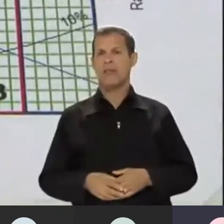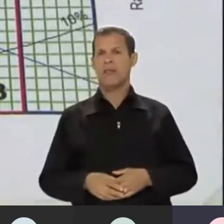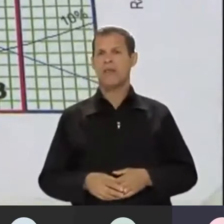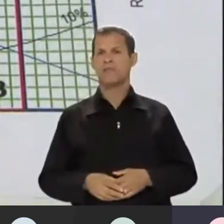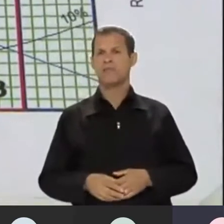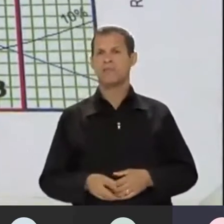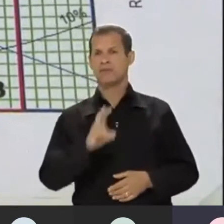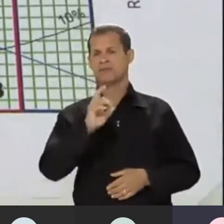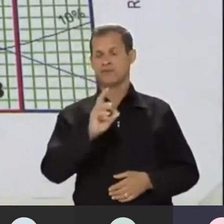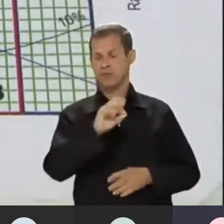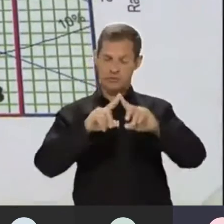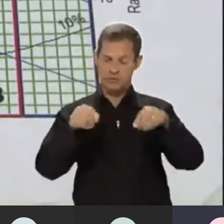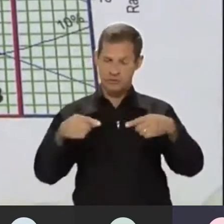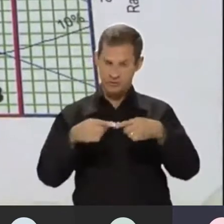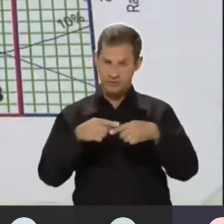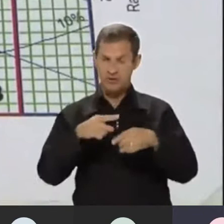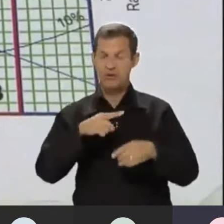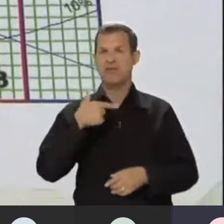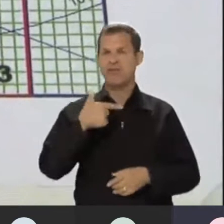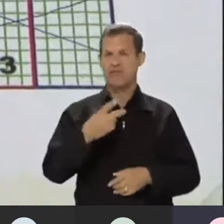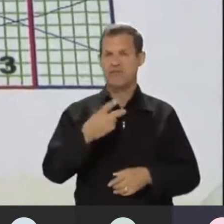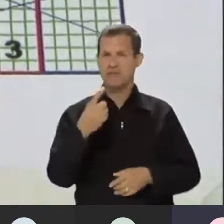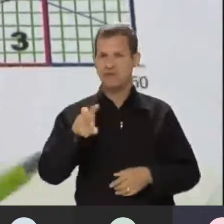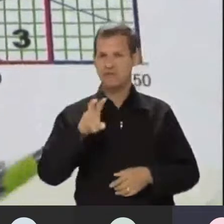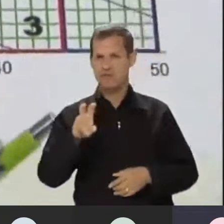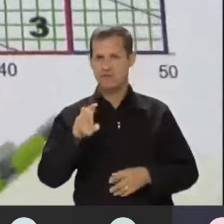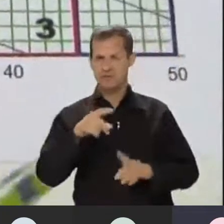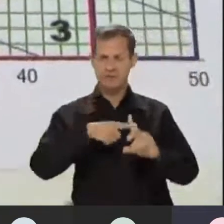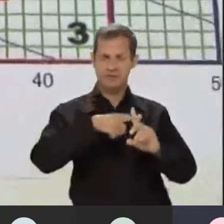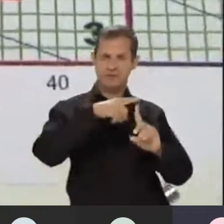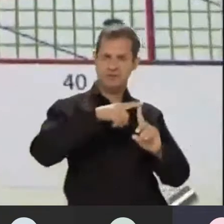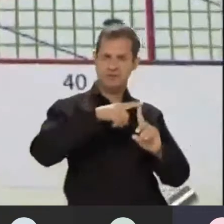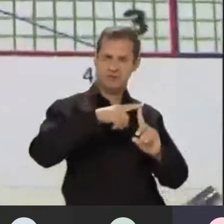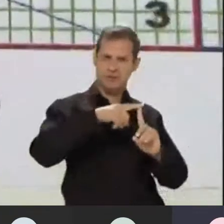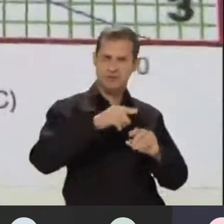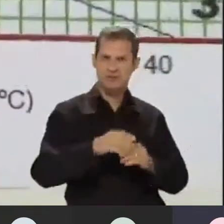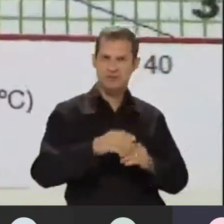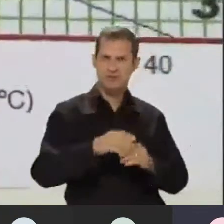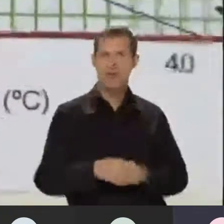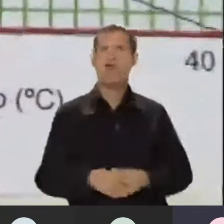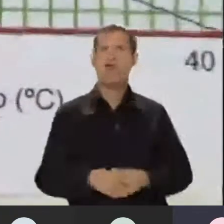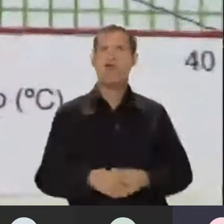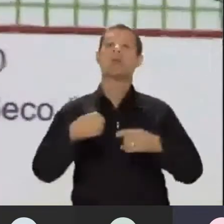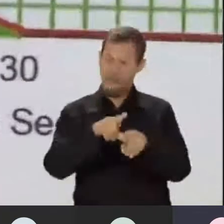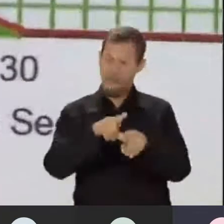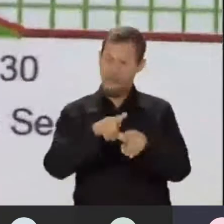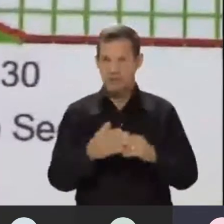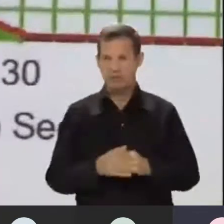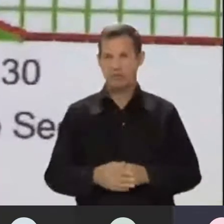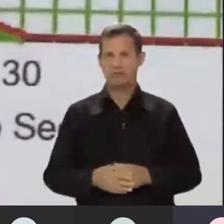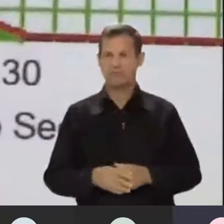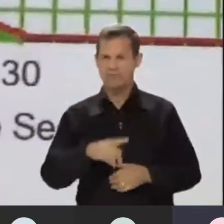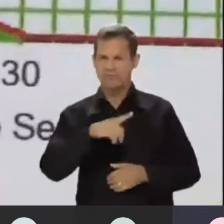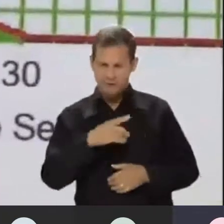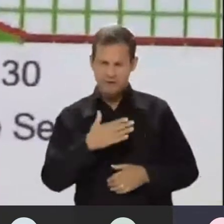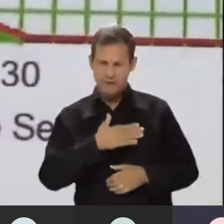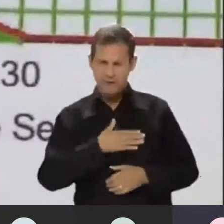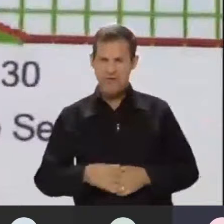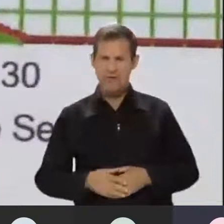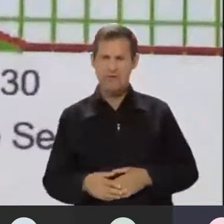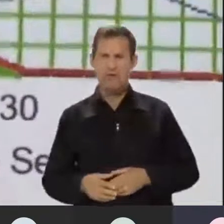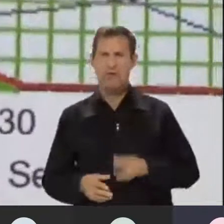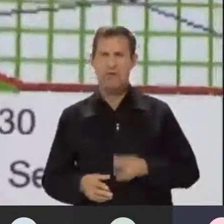metade desse meu quadrado, eu vou ter 21,5 graus Celsius. E aí eu também vou ter agora que pegar